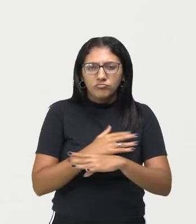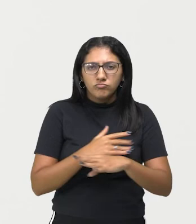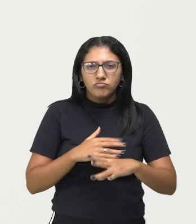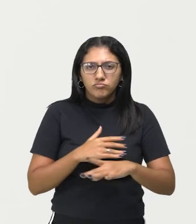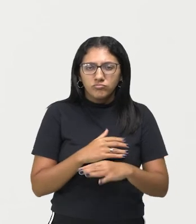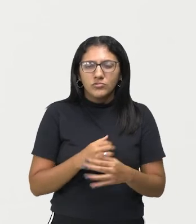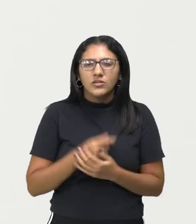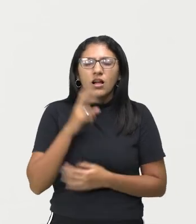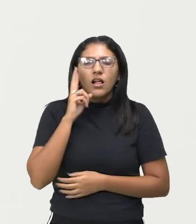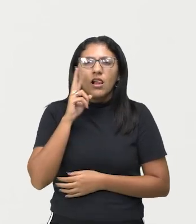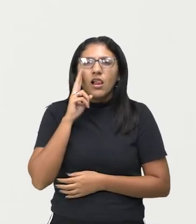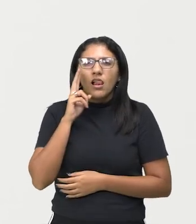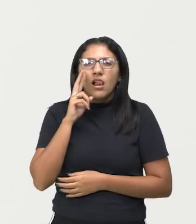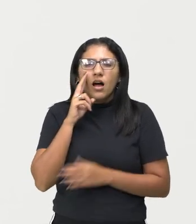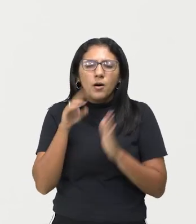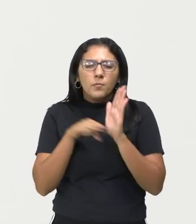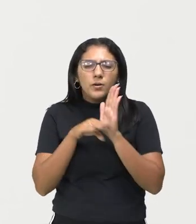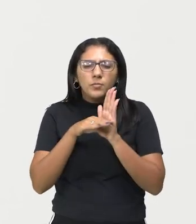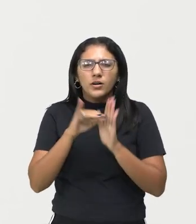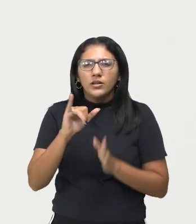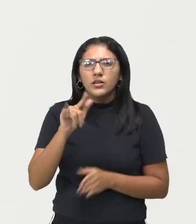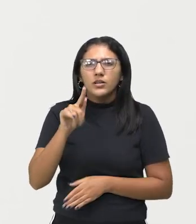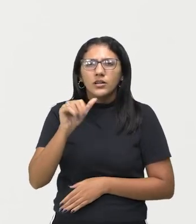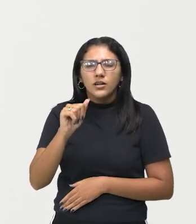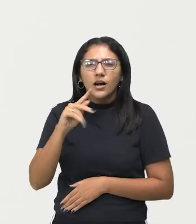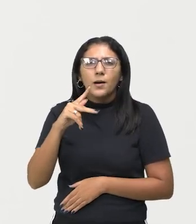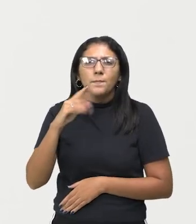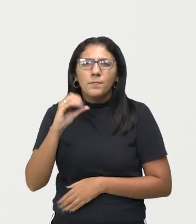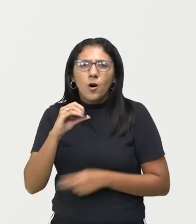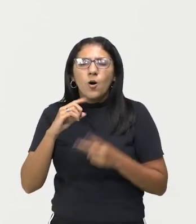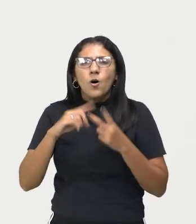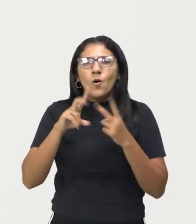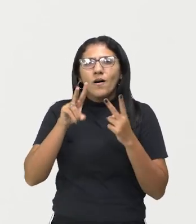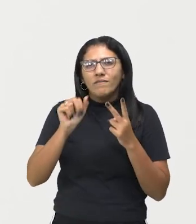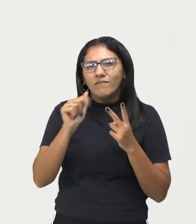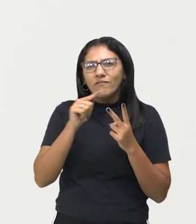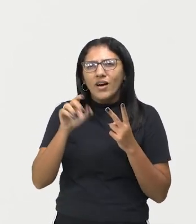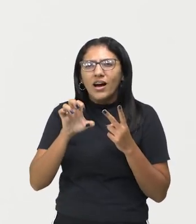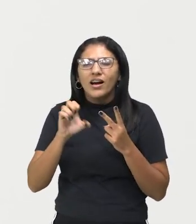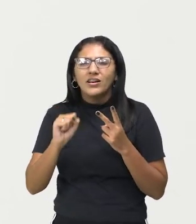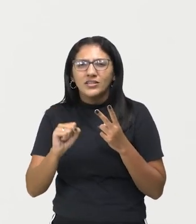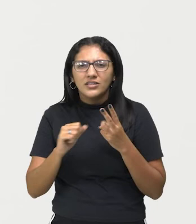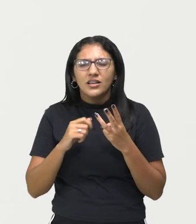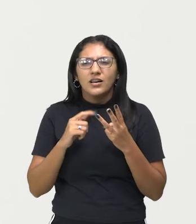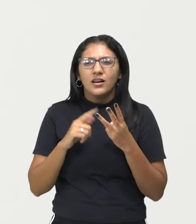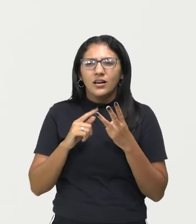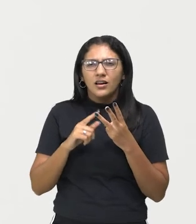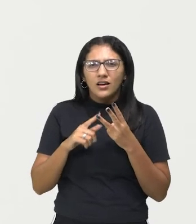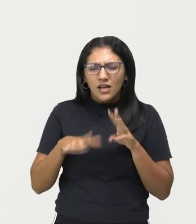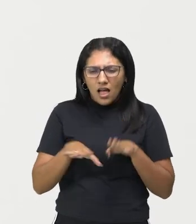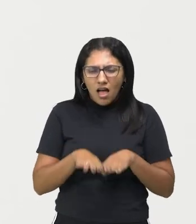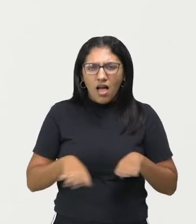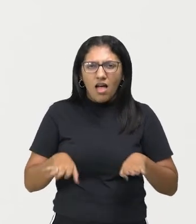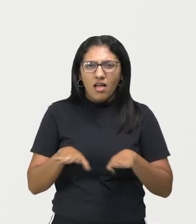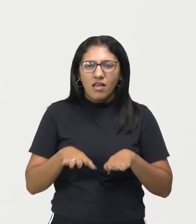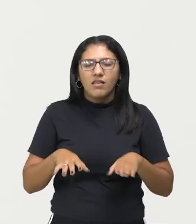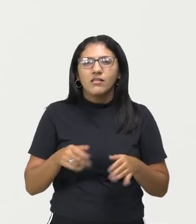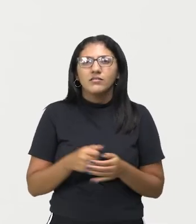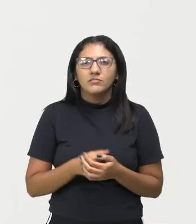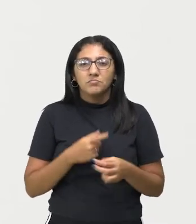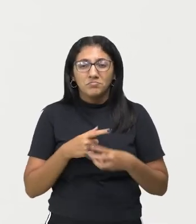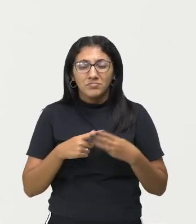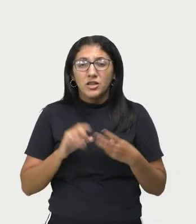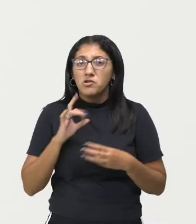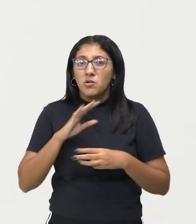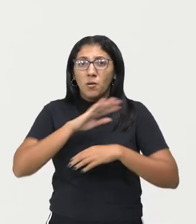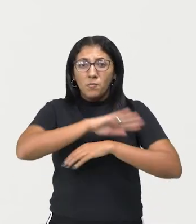floresta? Igapó, várzea e terra firme. Então, olha só, ela alagou uma grande área de floresta. Então, apenas os